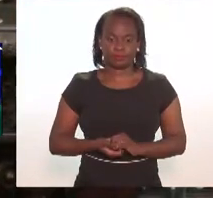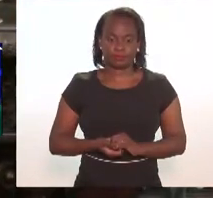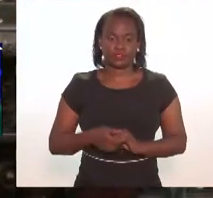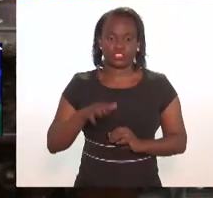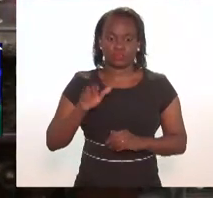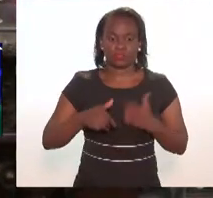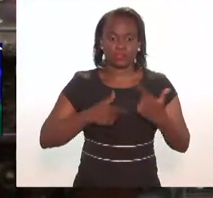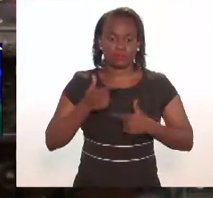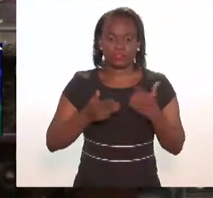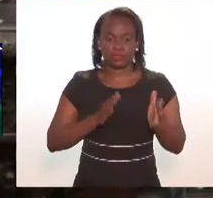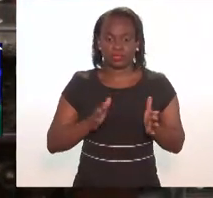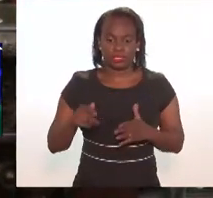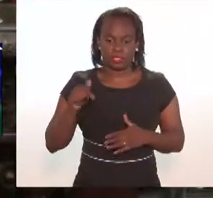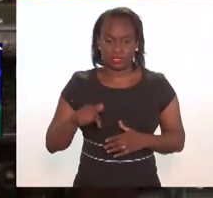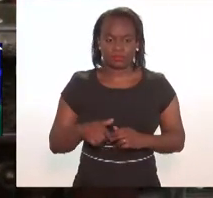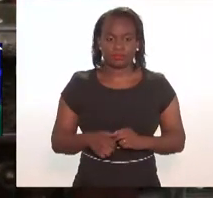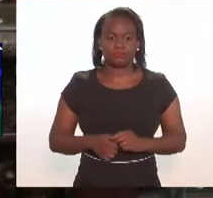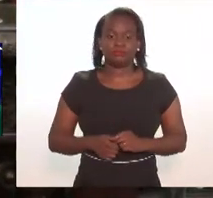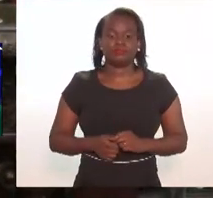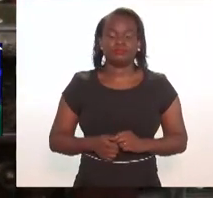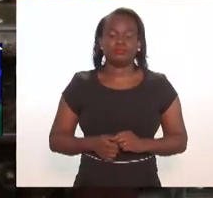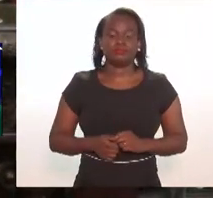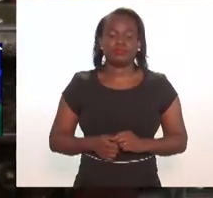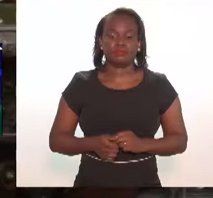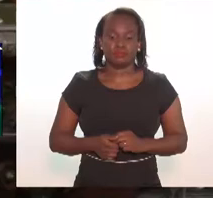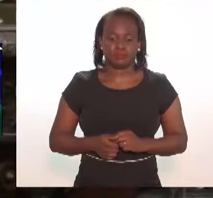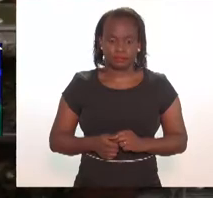chamar os trabalhos à ordem aqui.